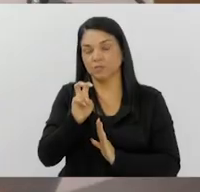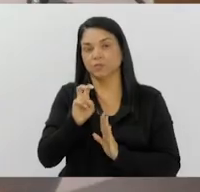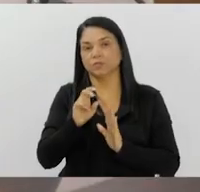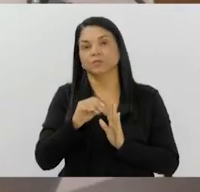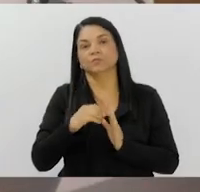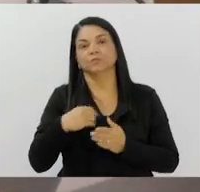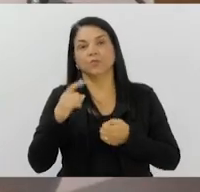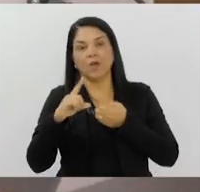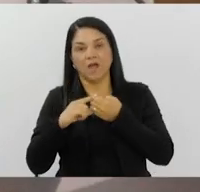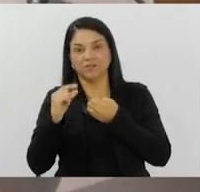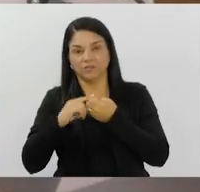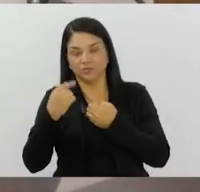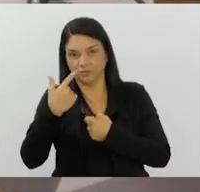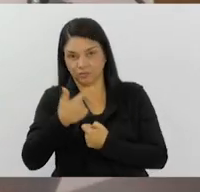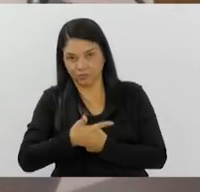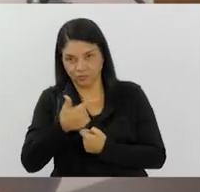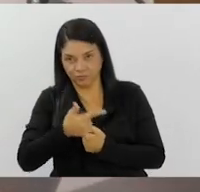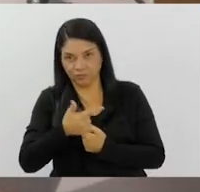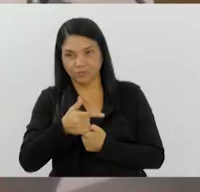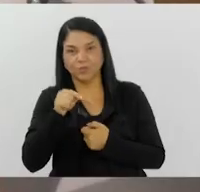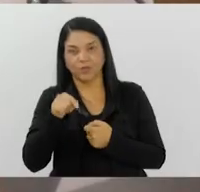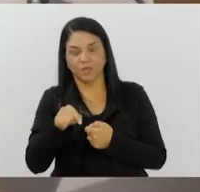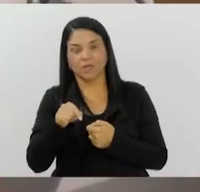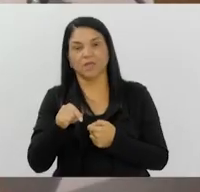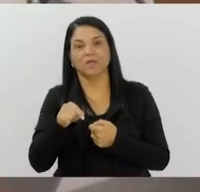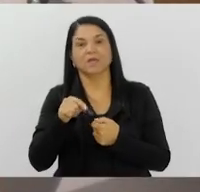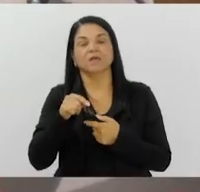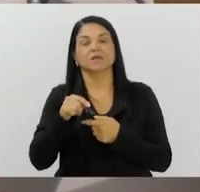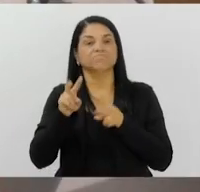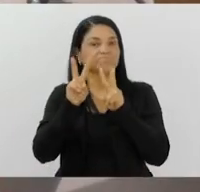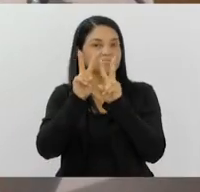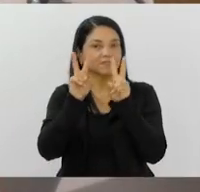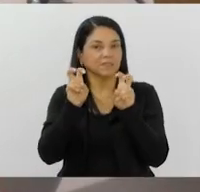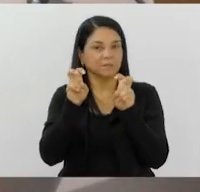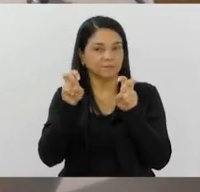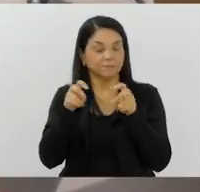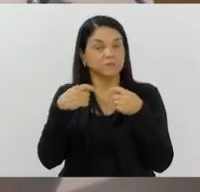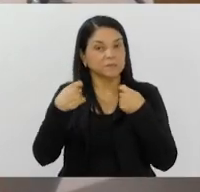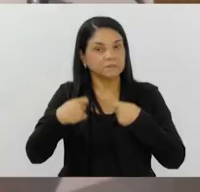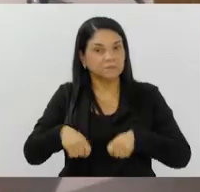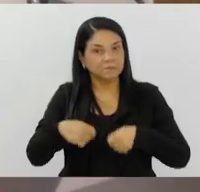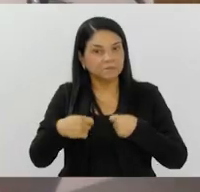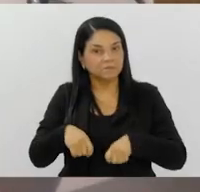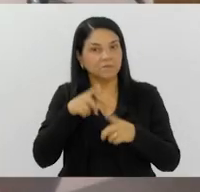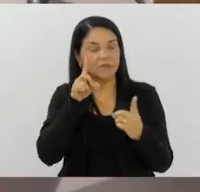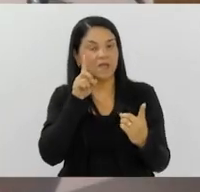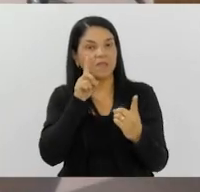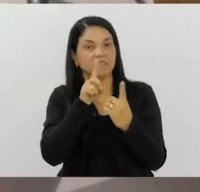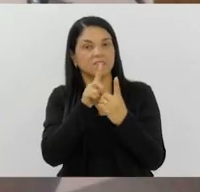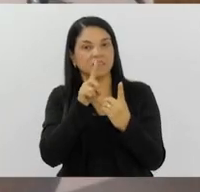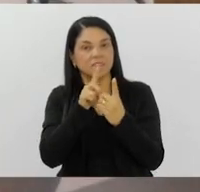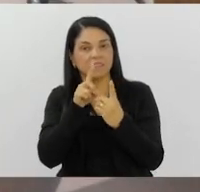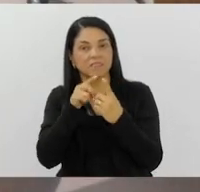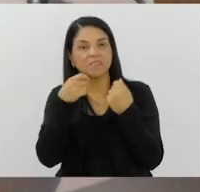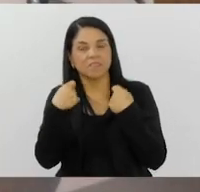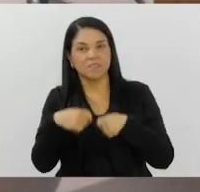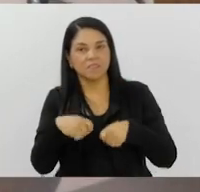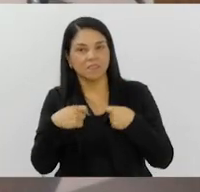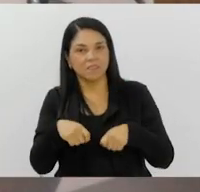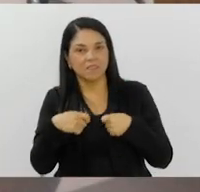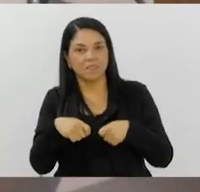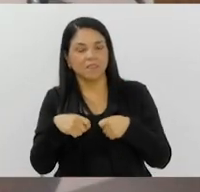forma ele tangencia aquilo que foi abordado aqui que diz respeito a à necessidade da identificação e eh